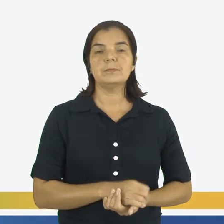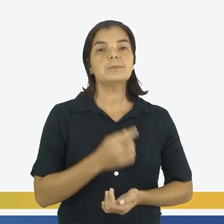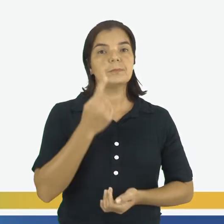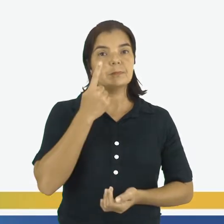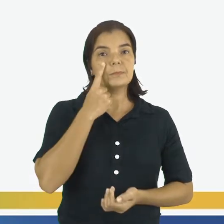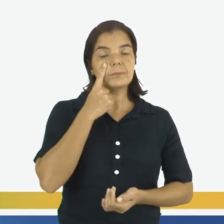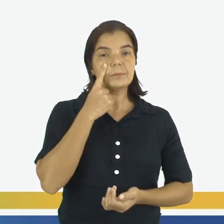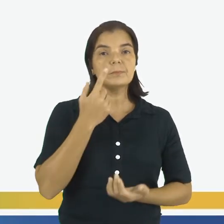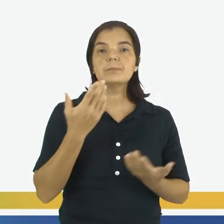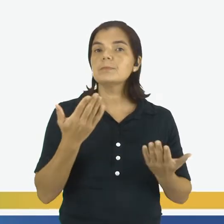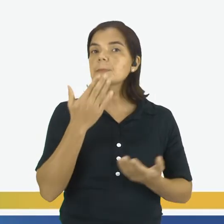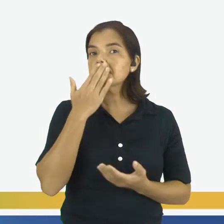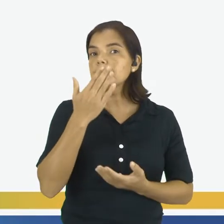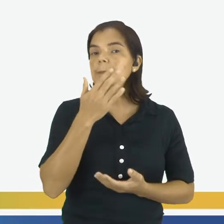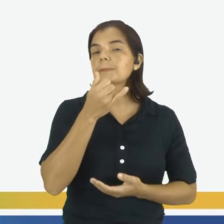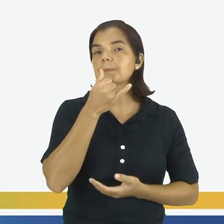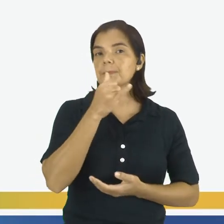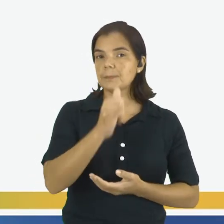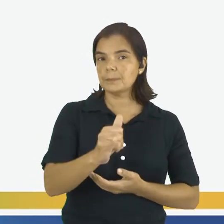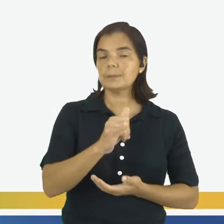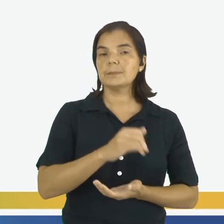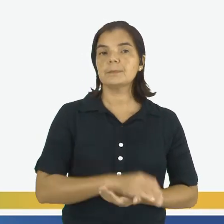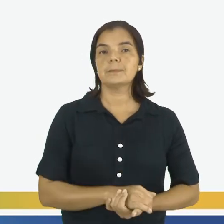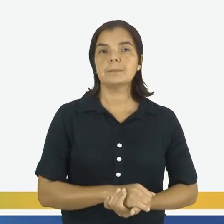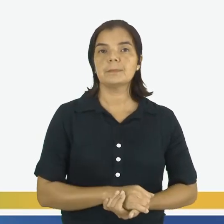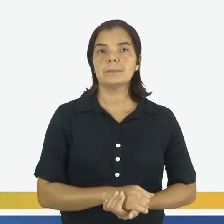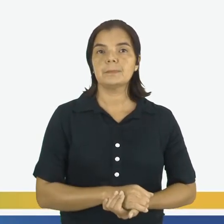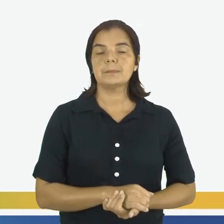Vamos lá conferir qual é o tipo de energia?